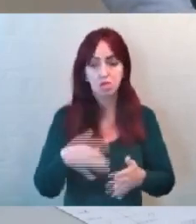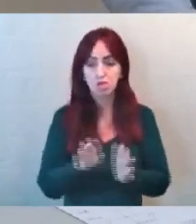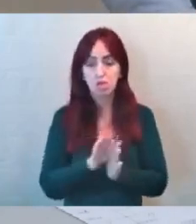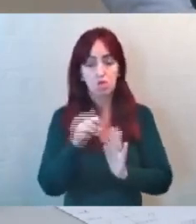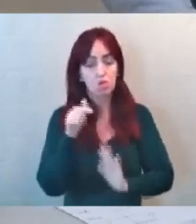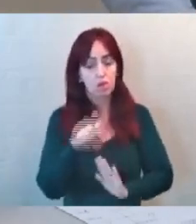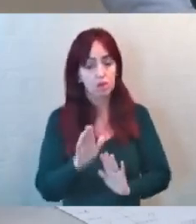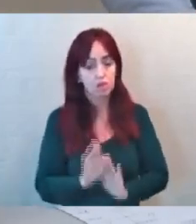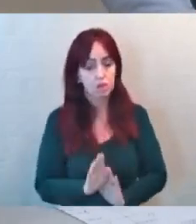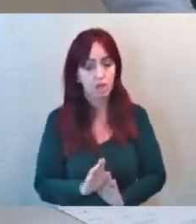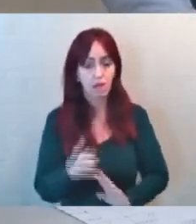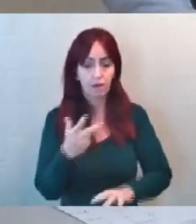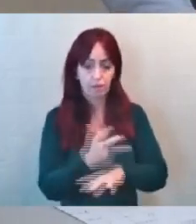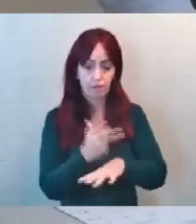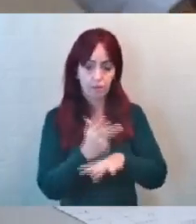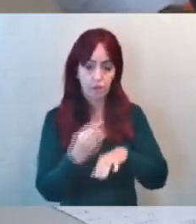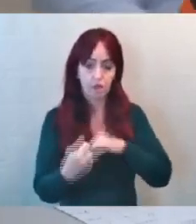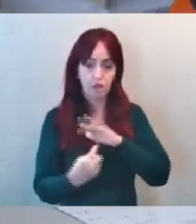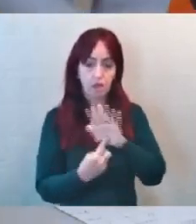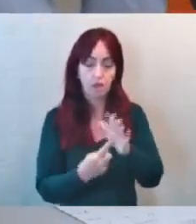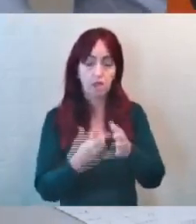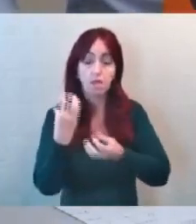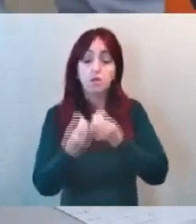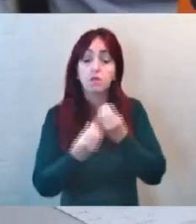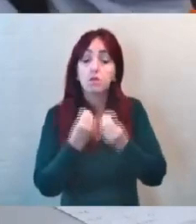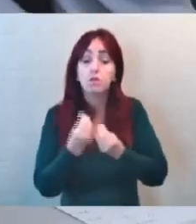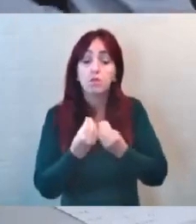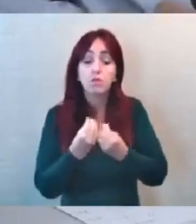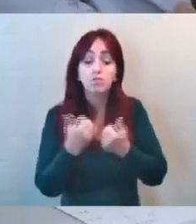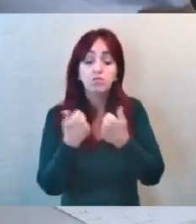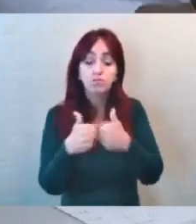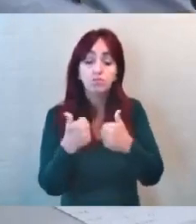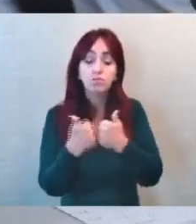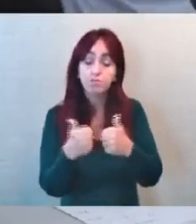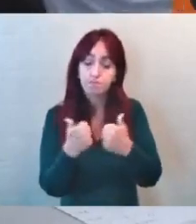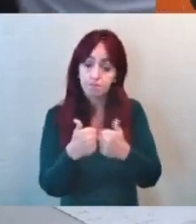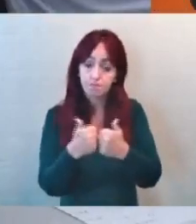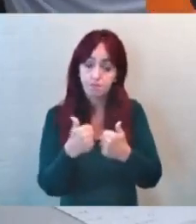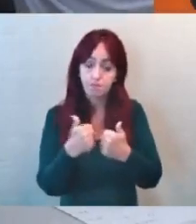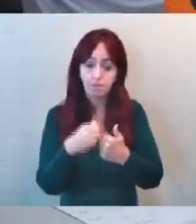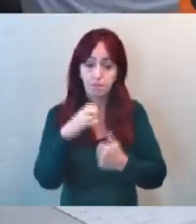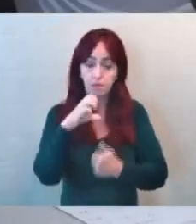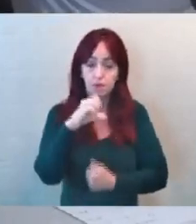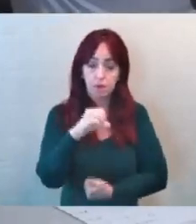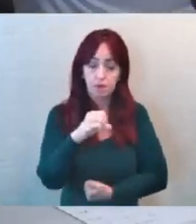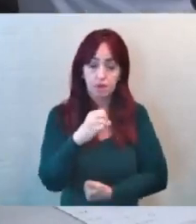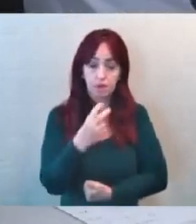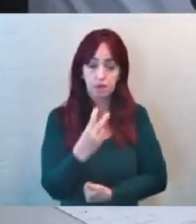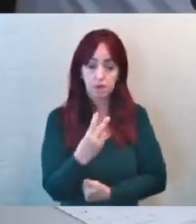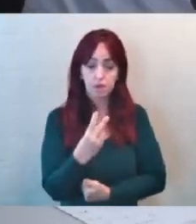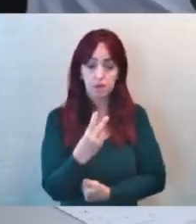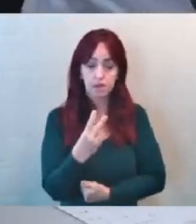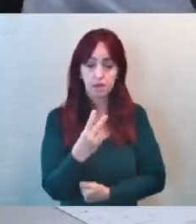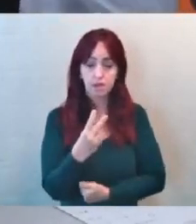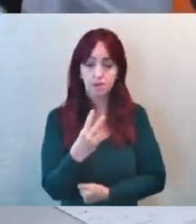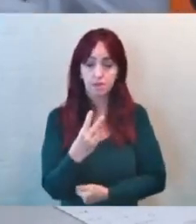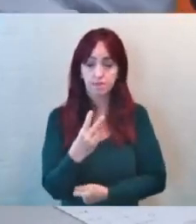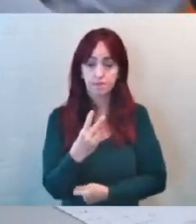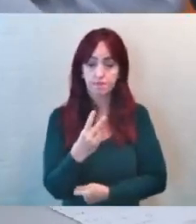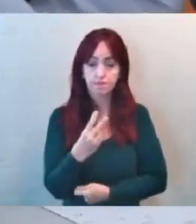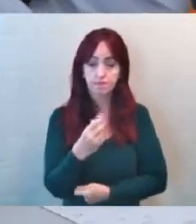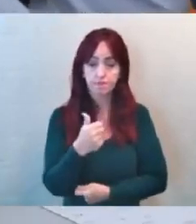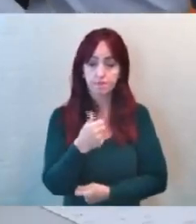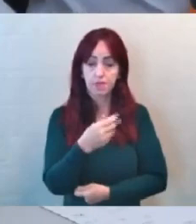puder colocar, da situação com que os ônibus na linha 9214 da empresa BH Leste estão